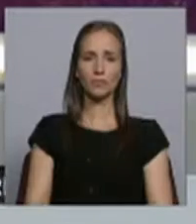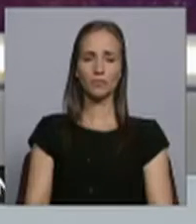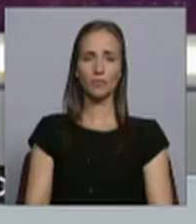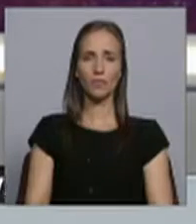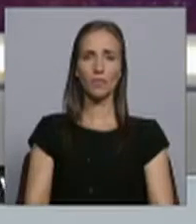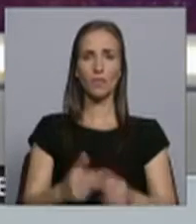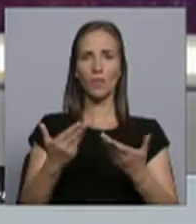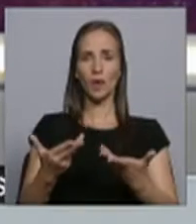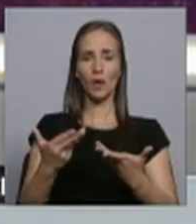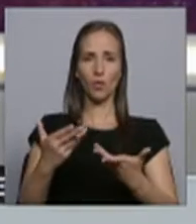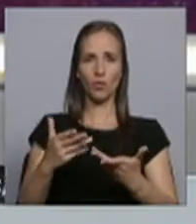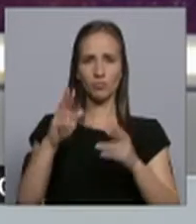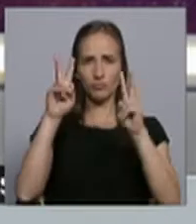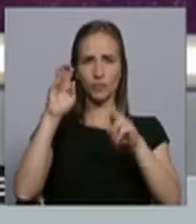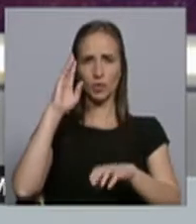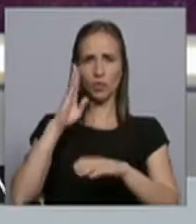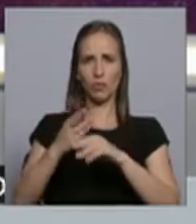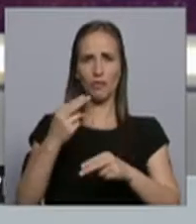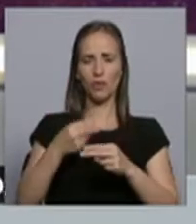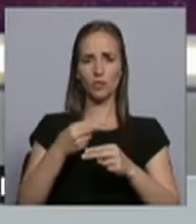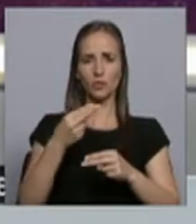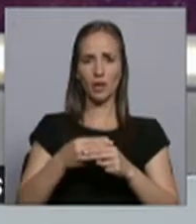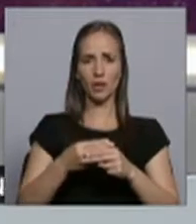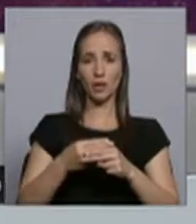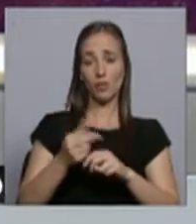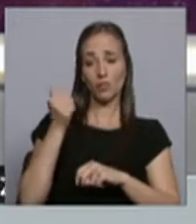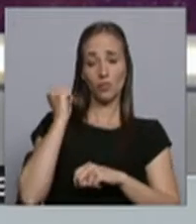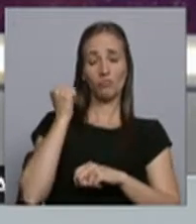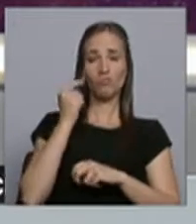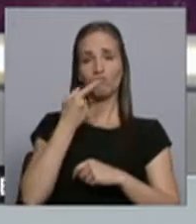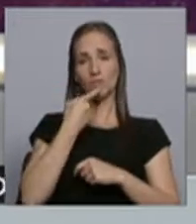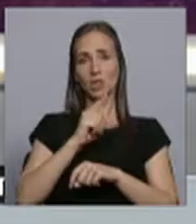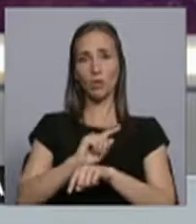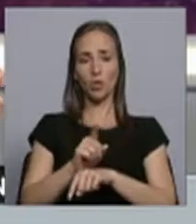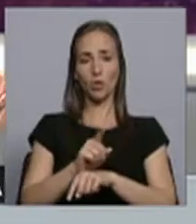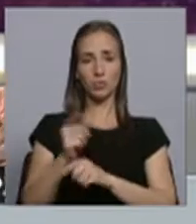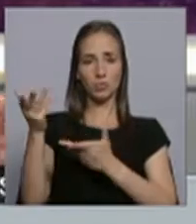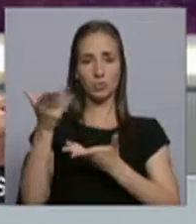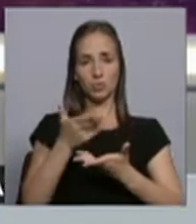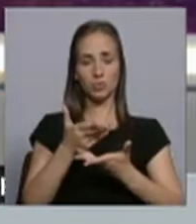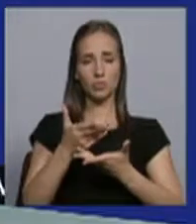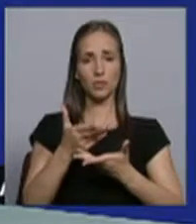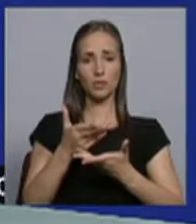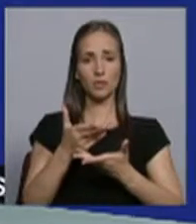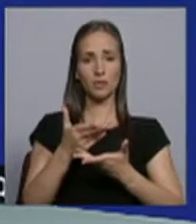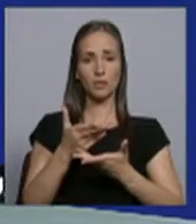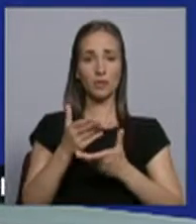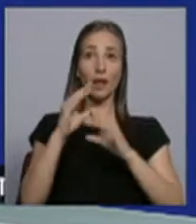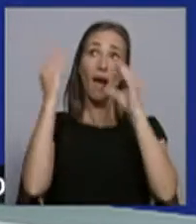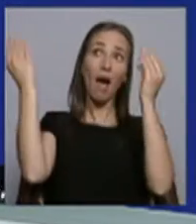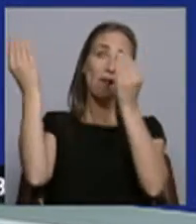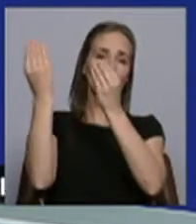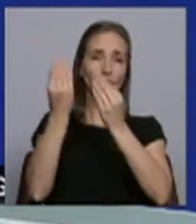Agora, a última fronteira. O pano de fundo já dá aqui entrada para o Miguel Gonçalves, que chega de nave espacial. Viva, Miguel! Vamos lá